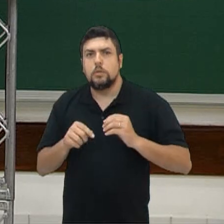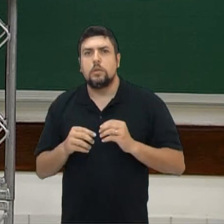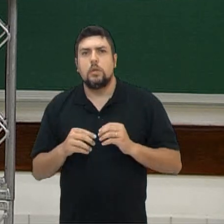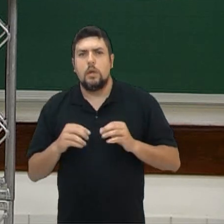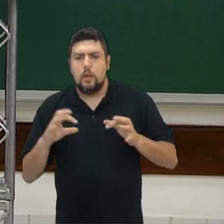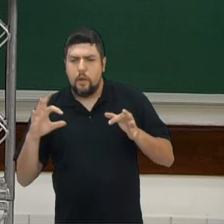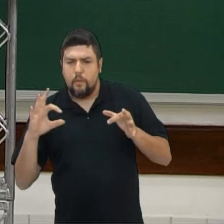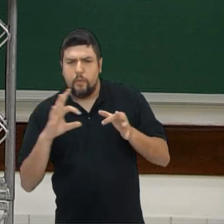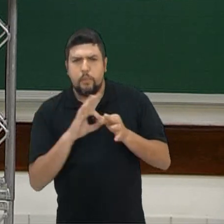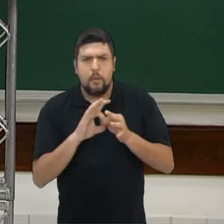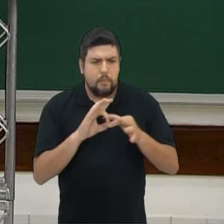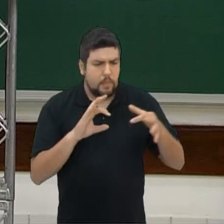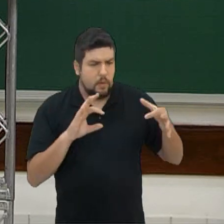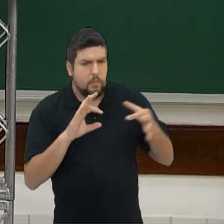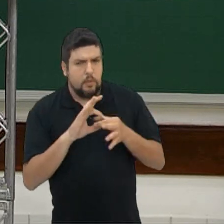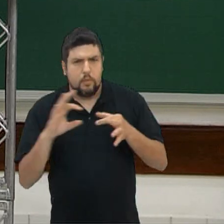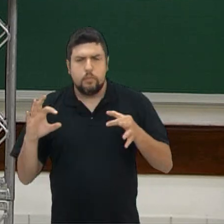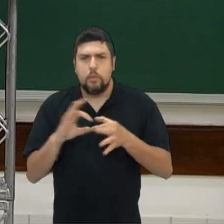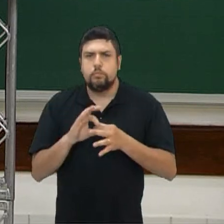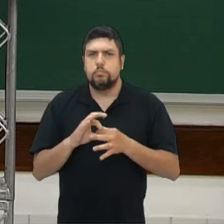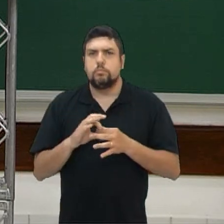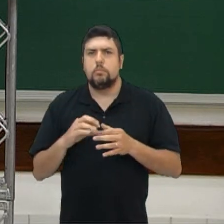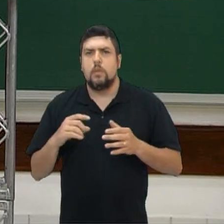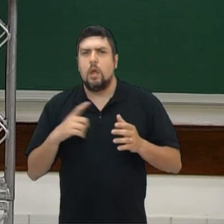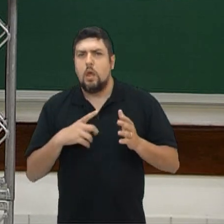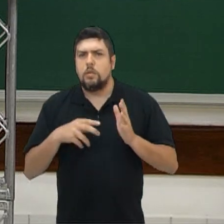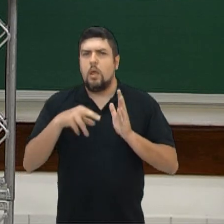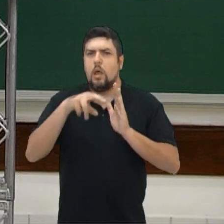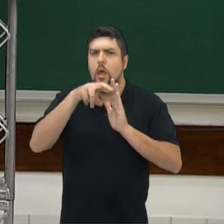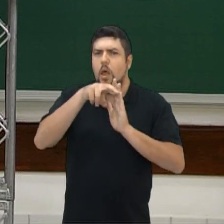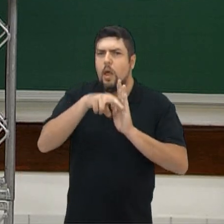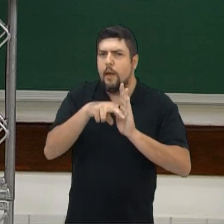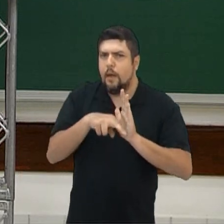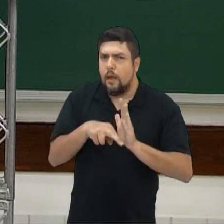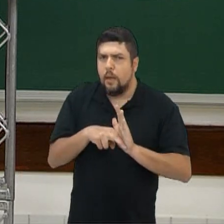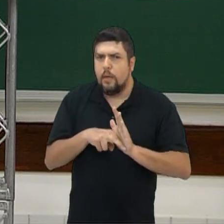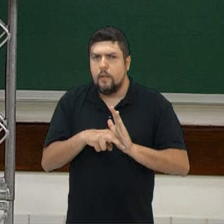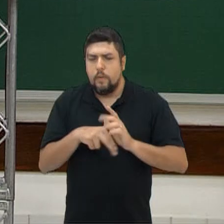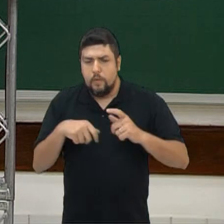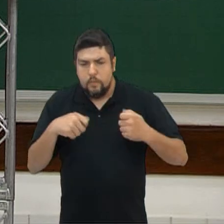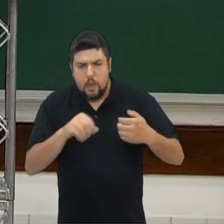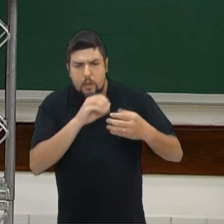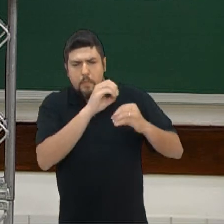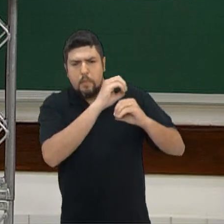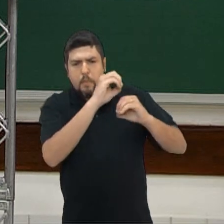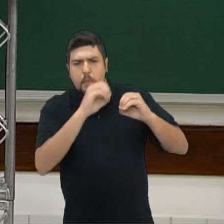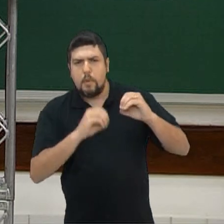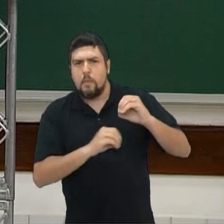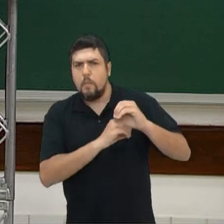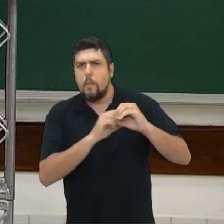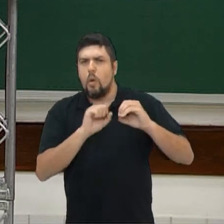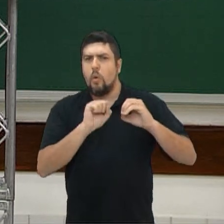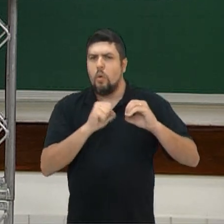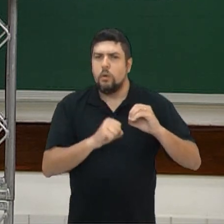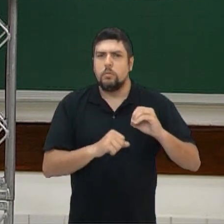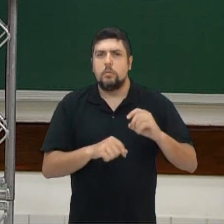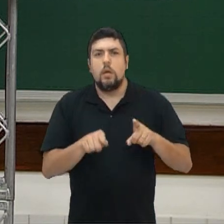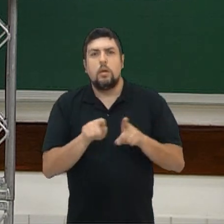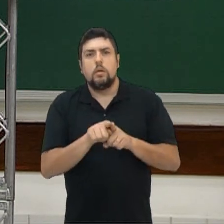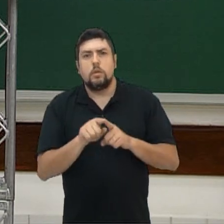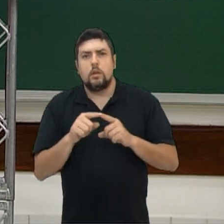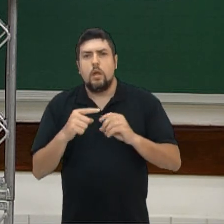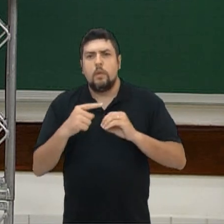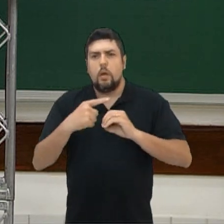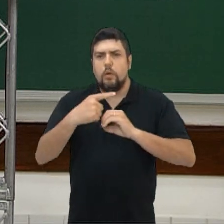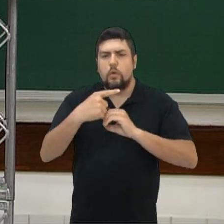lá, vimos a regra do octeto, nós vimos as ligações iônicas que envolvem os